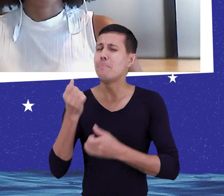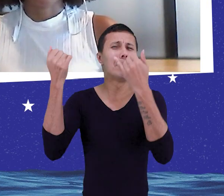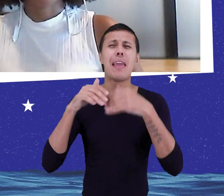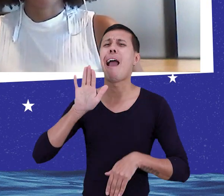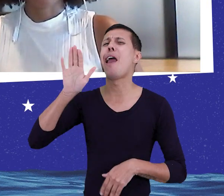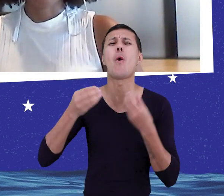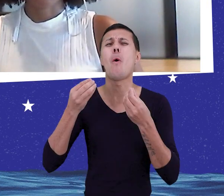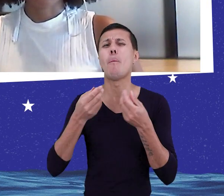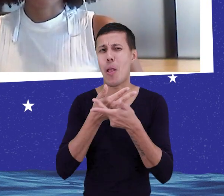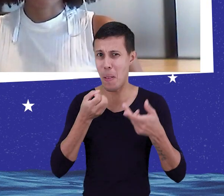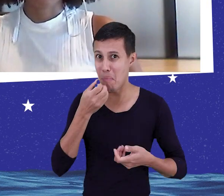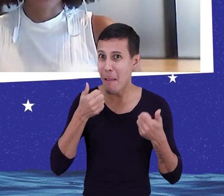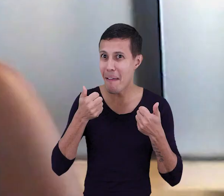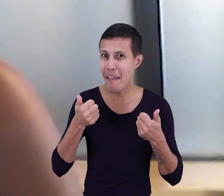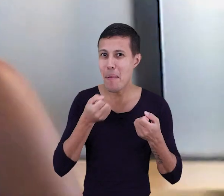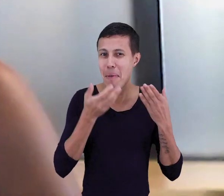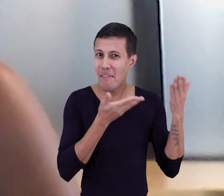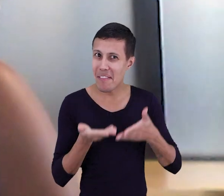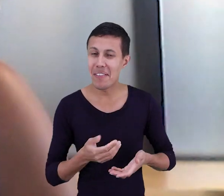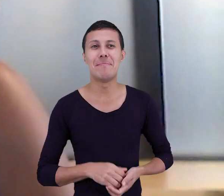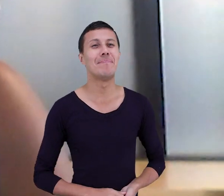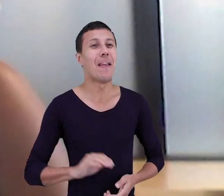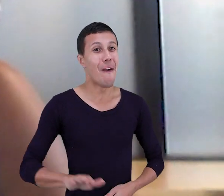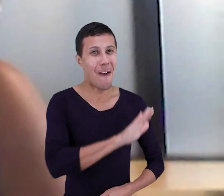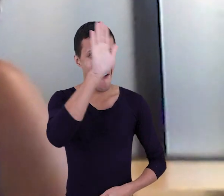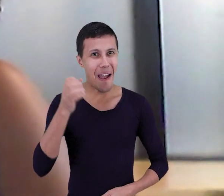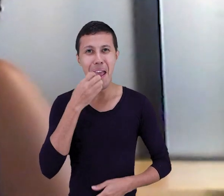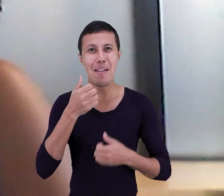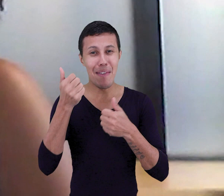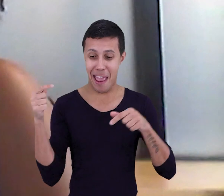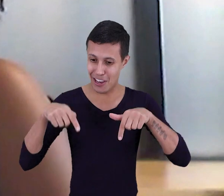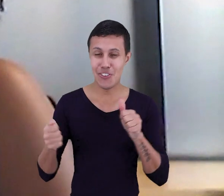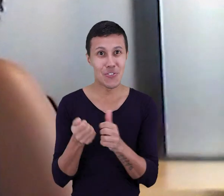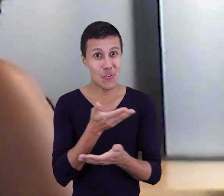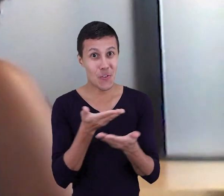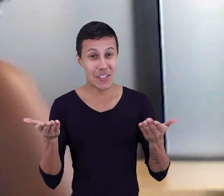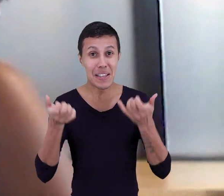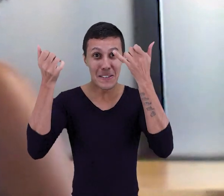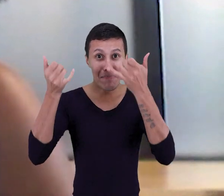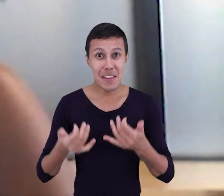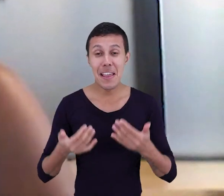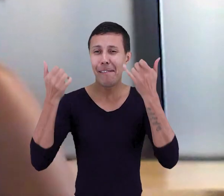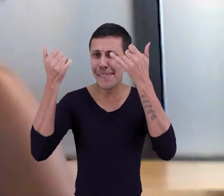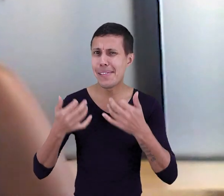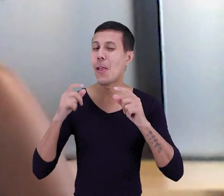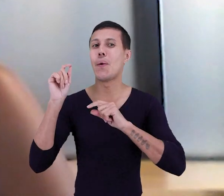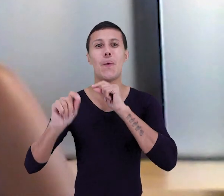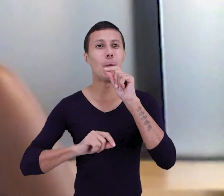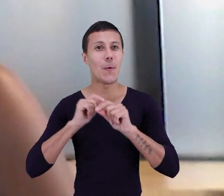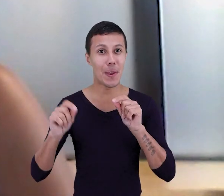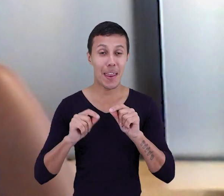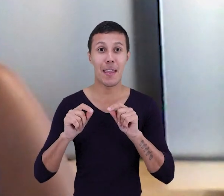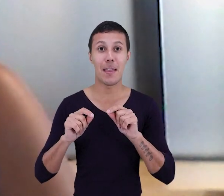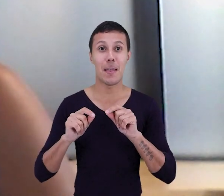Sara. Bem-vinda ao Inovar Parto Fora do Eixo. Oi, Patrícia, tudo bem? Prazer estar aqui com vocês, falando no Inovar Parto Fora do Eixo,